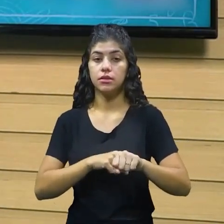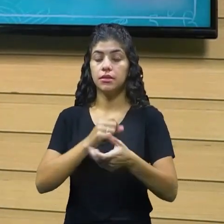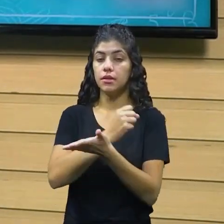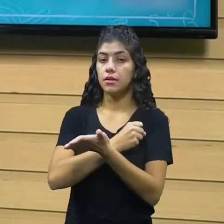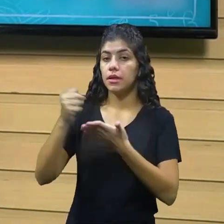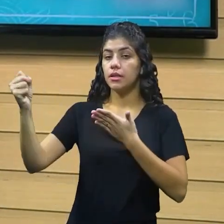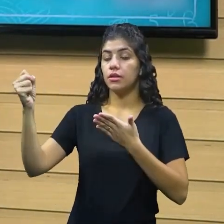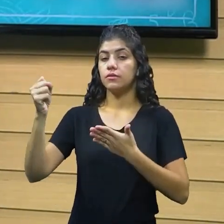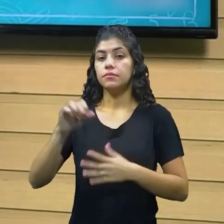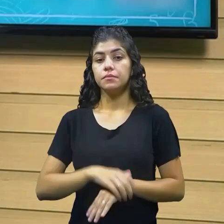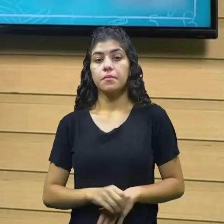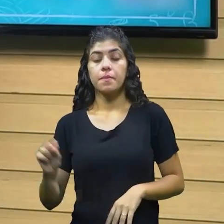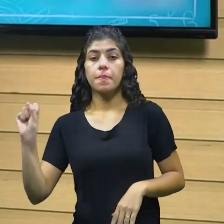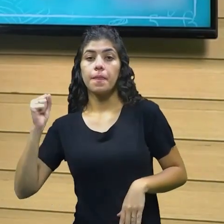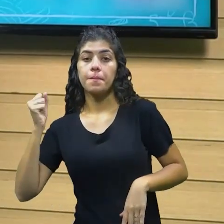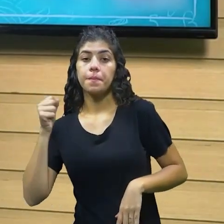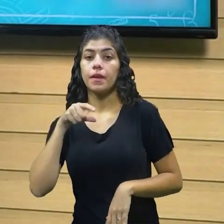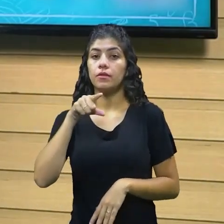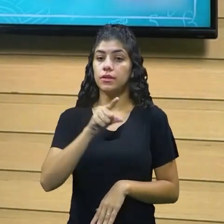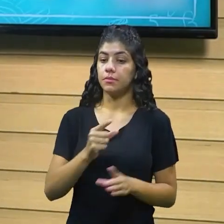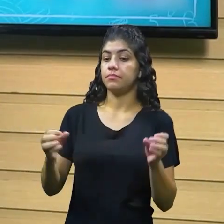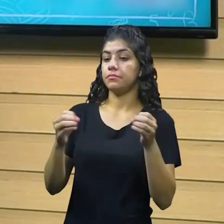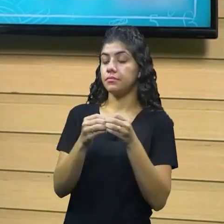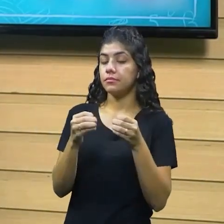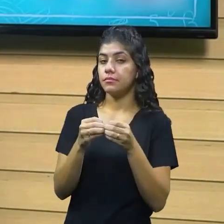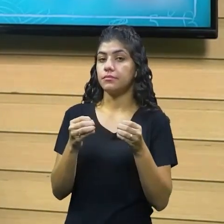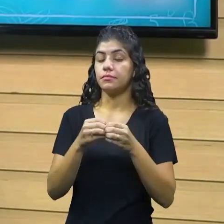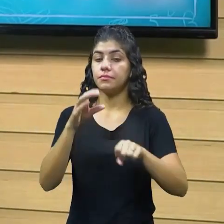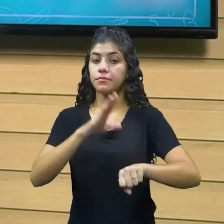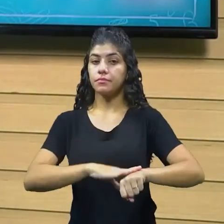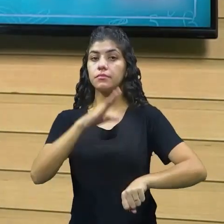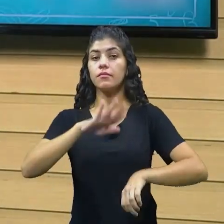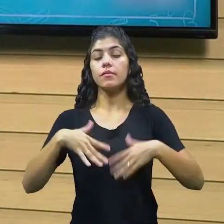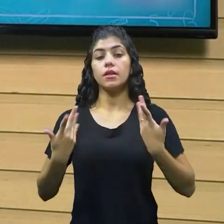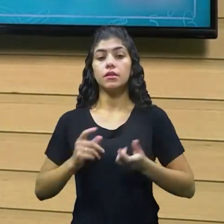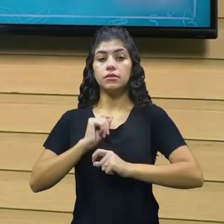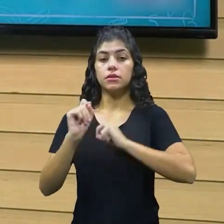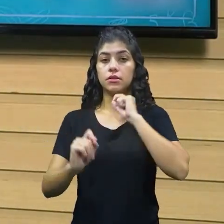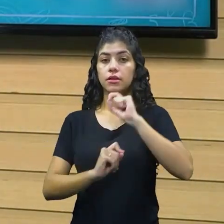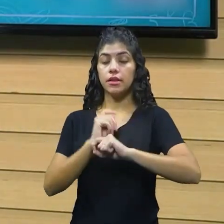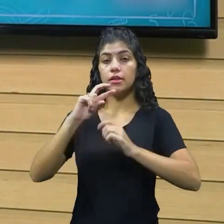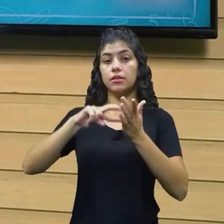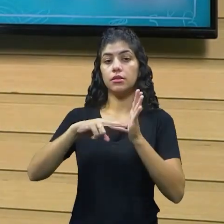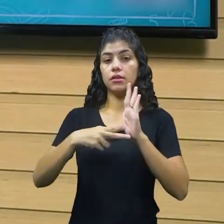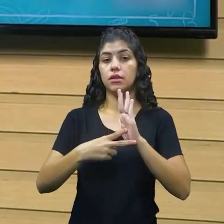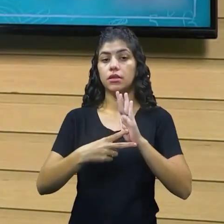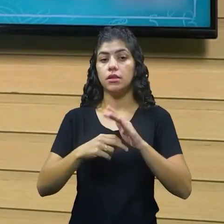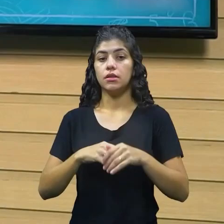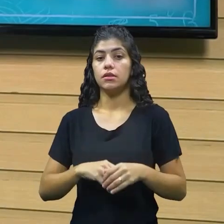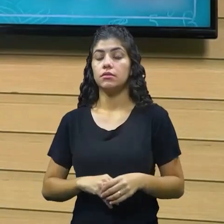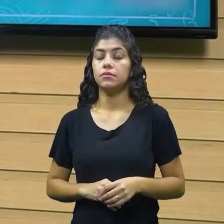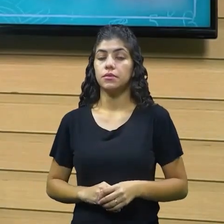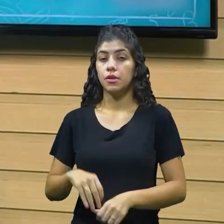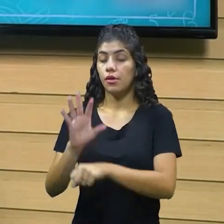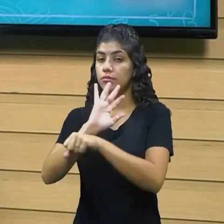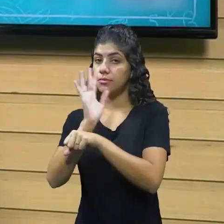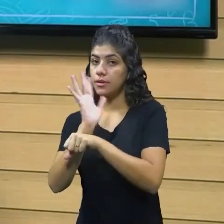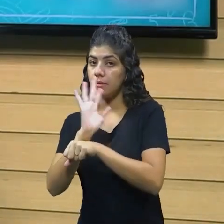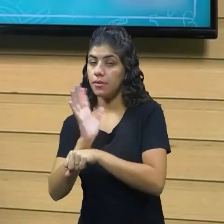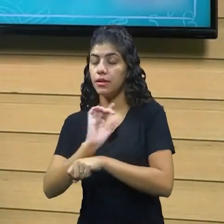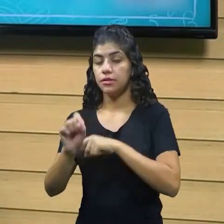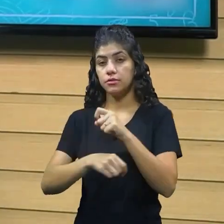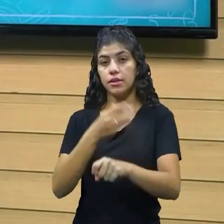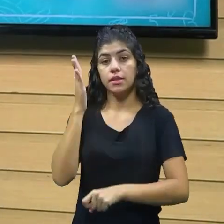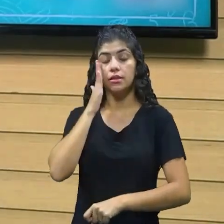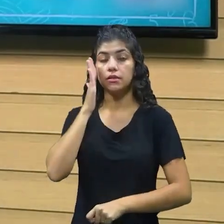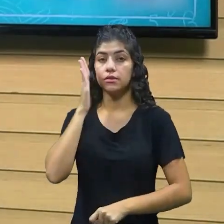alguns segundos e você está cada vez mais próximo daquele poste, então isso daí é a cinemática entendida